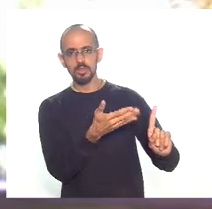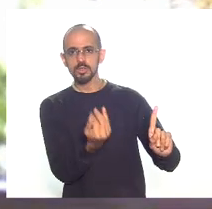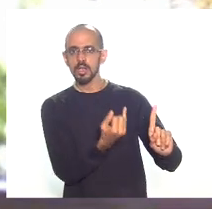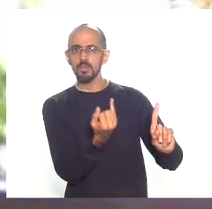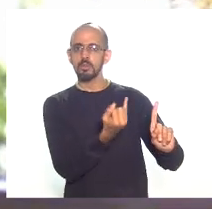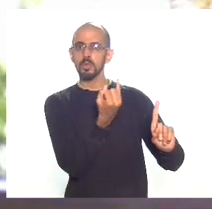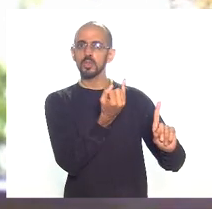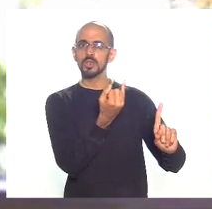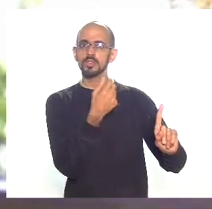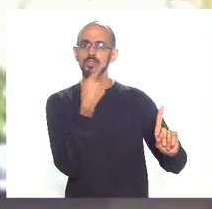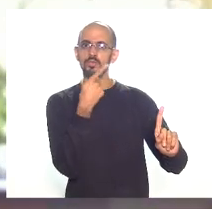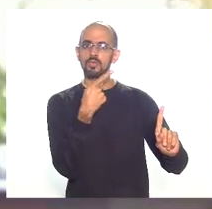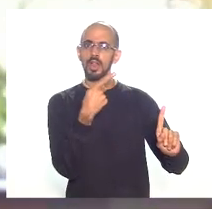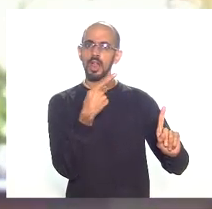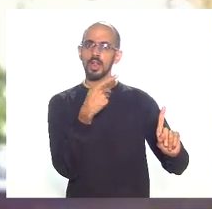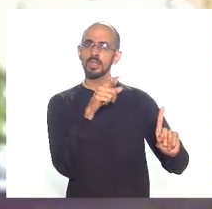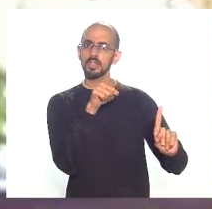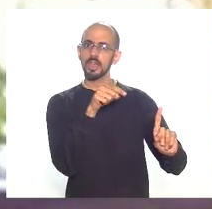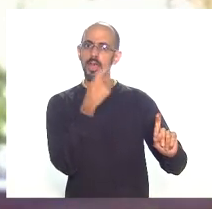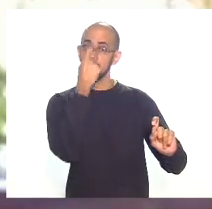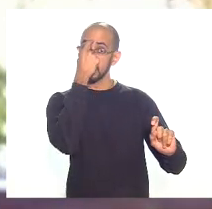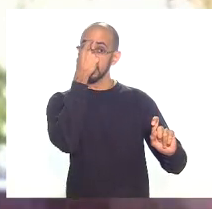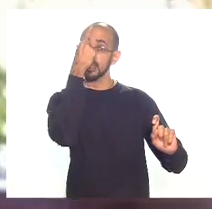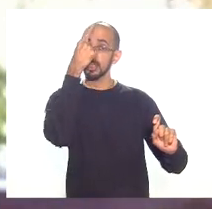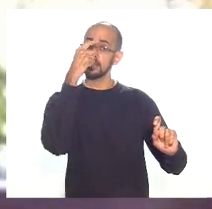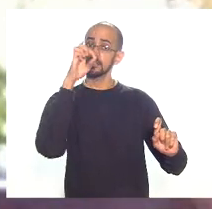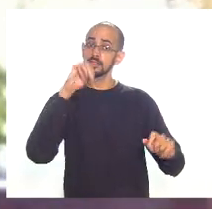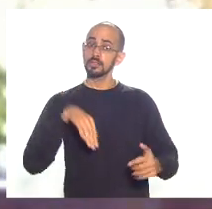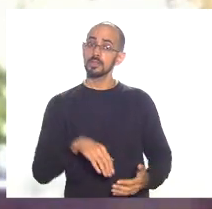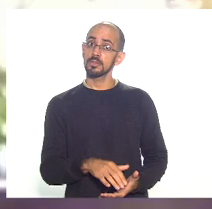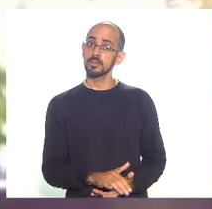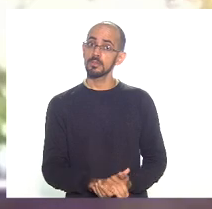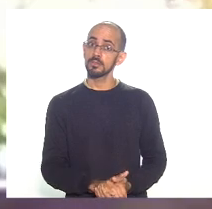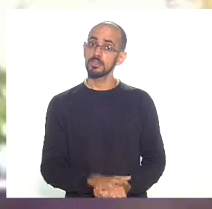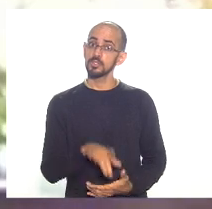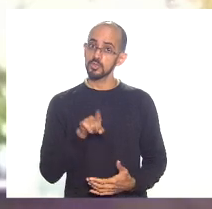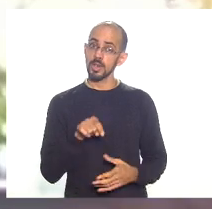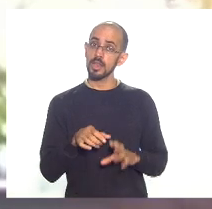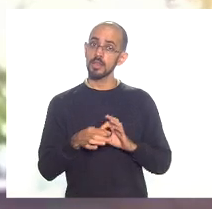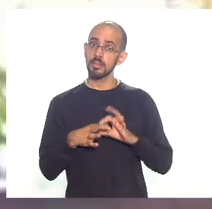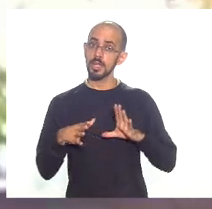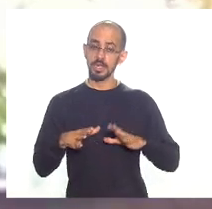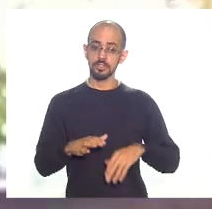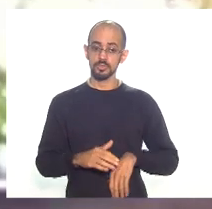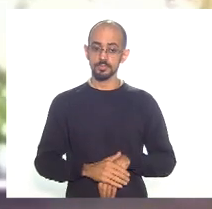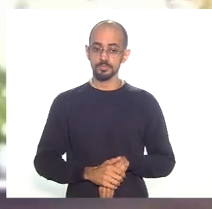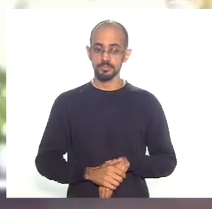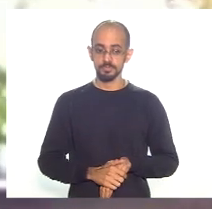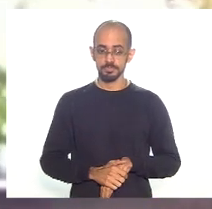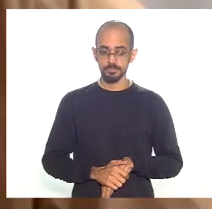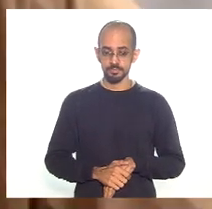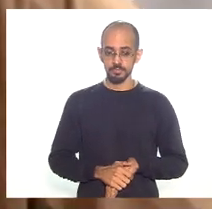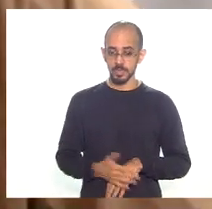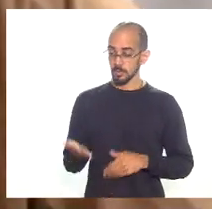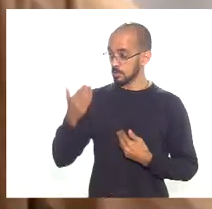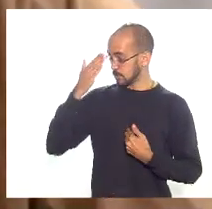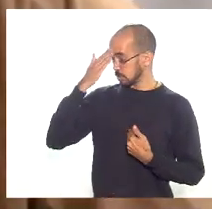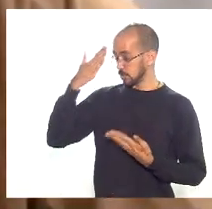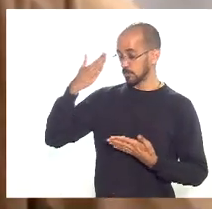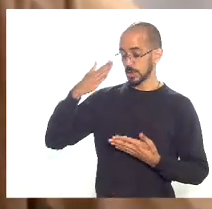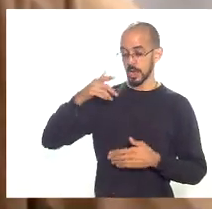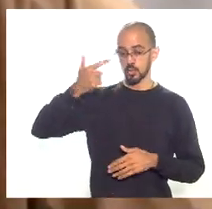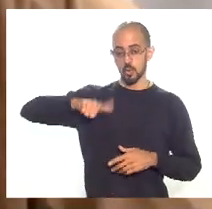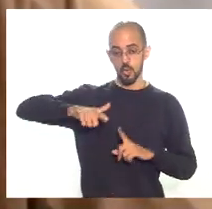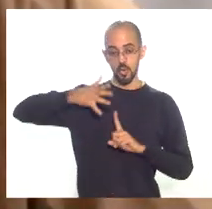discutir com ideologias isto que é liberdade obrigada muito